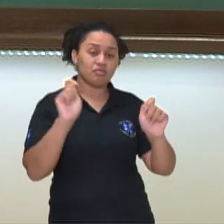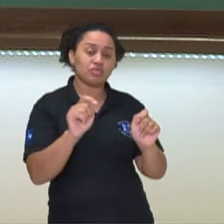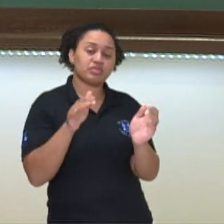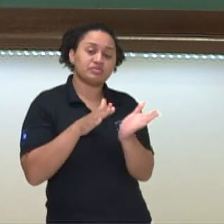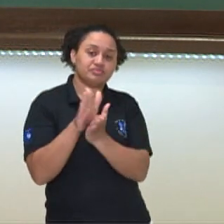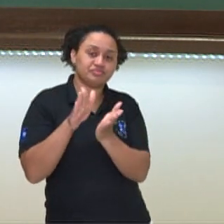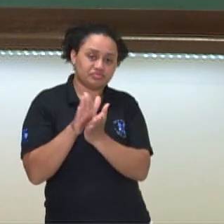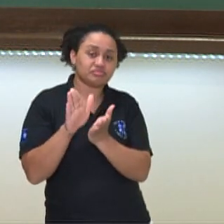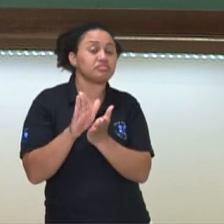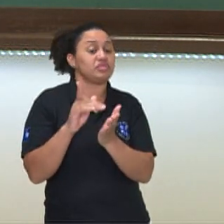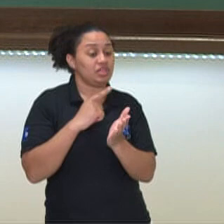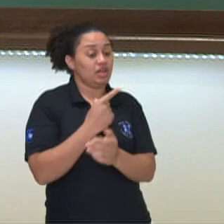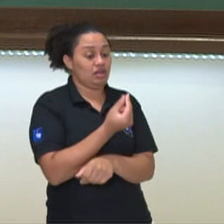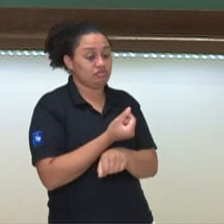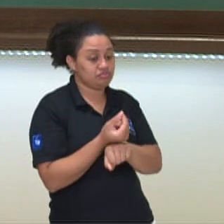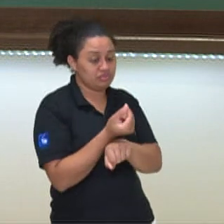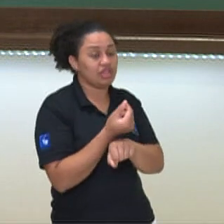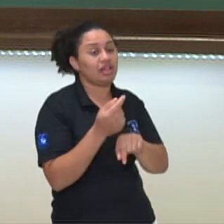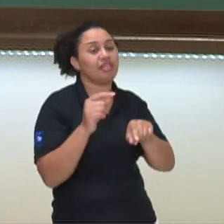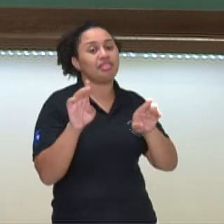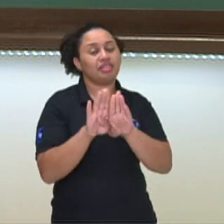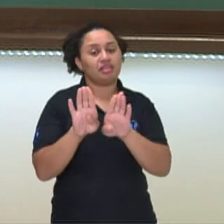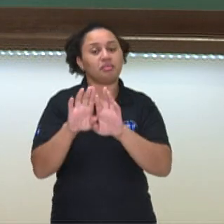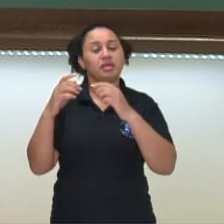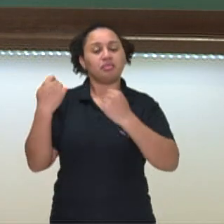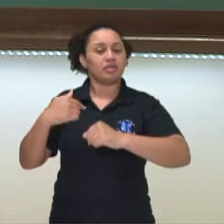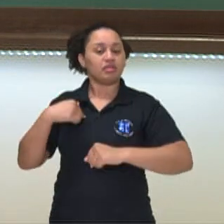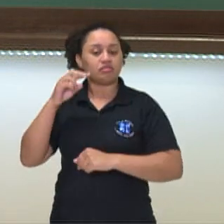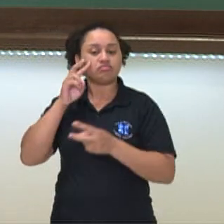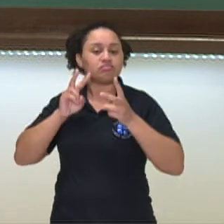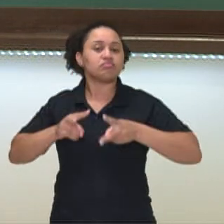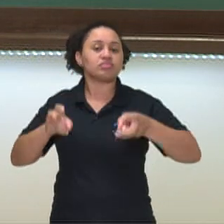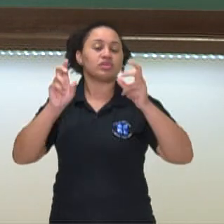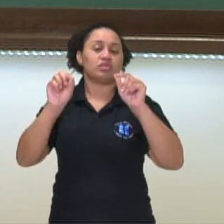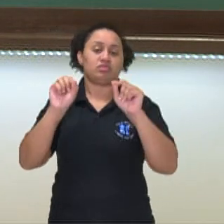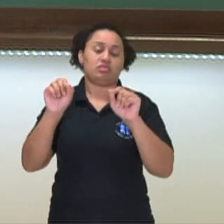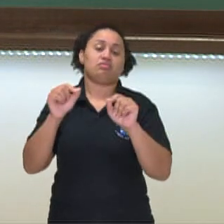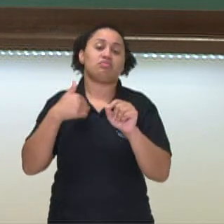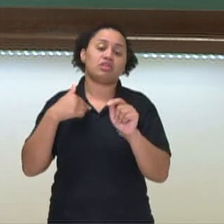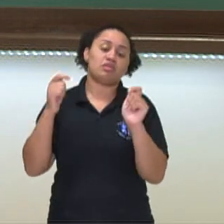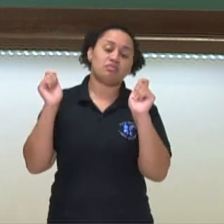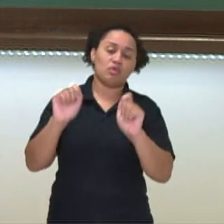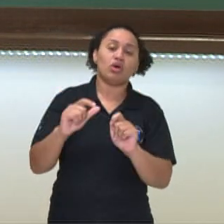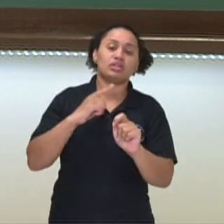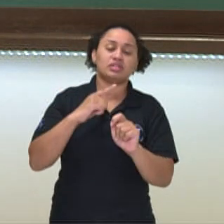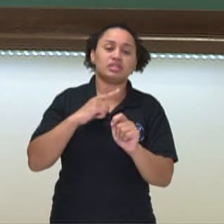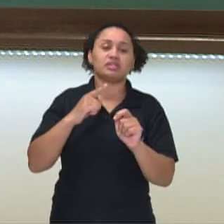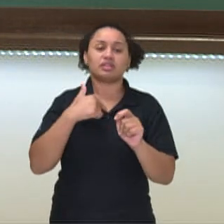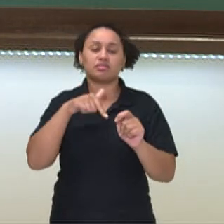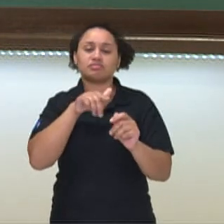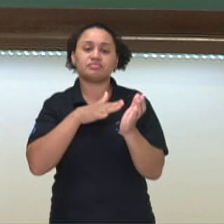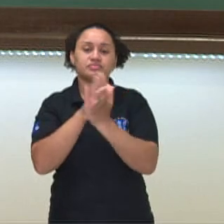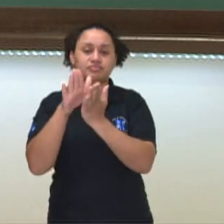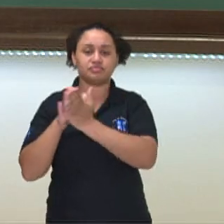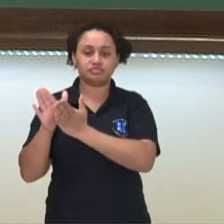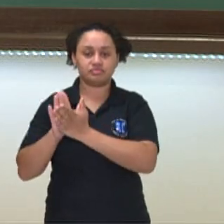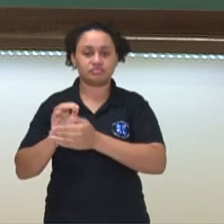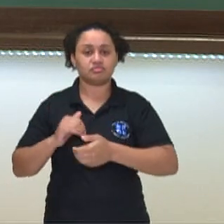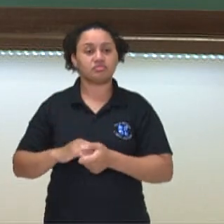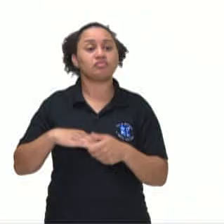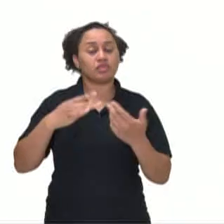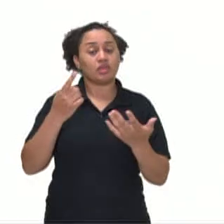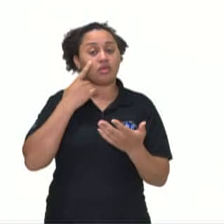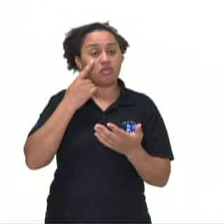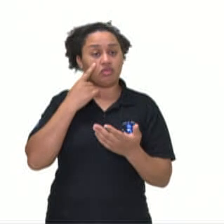da disponibilidade de capital, também tem que ser levada em consideração a disponibilidade de um mercado consumidor. Olha aqui na